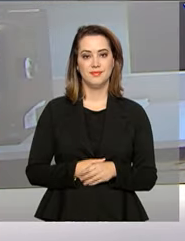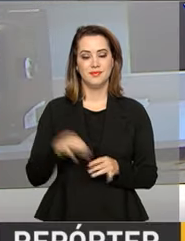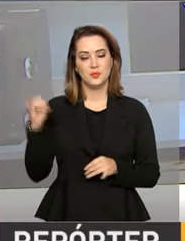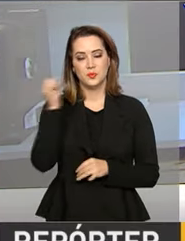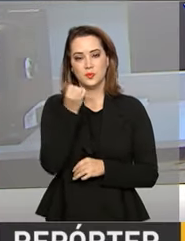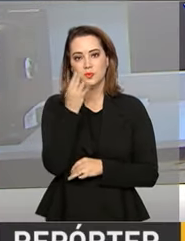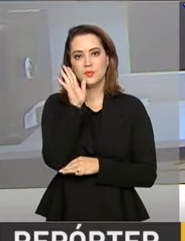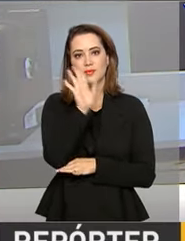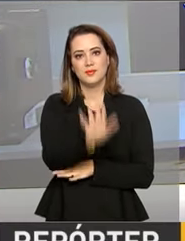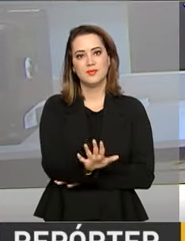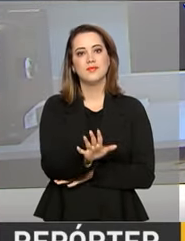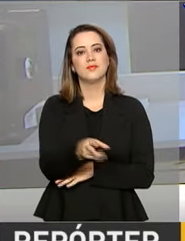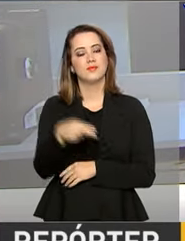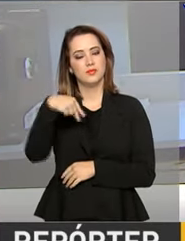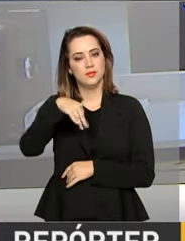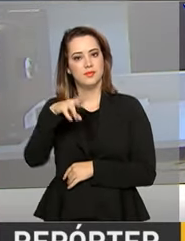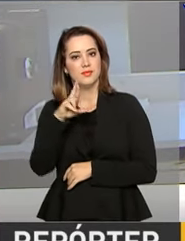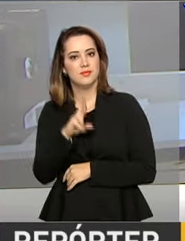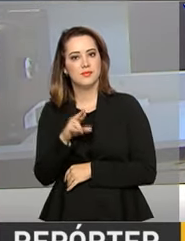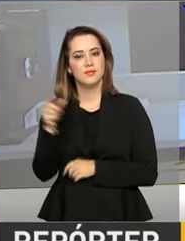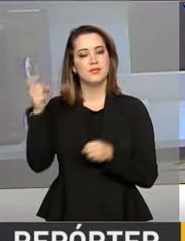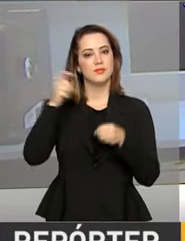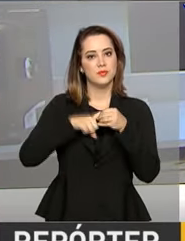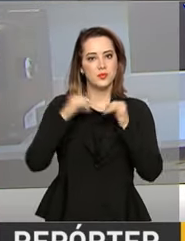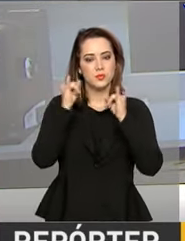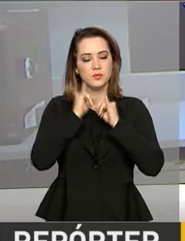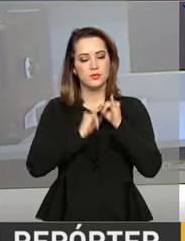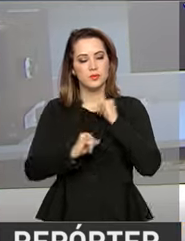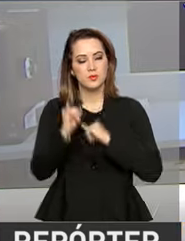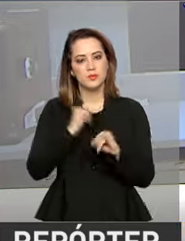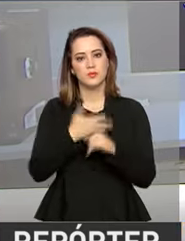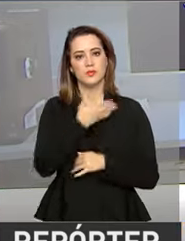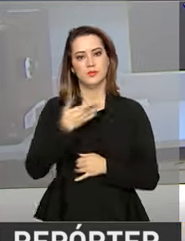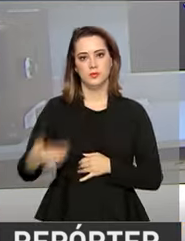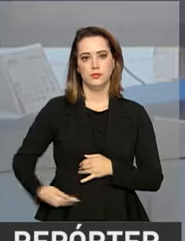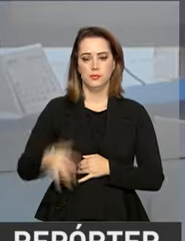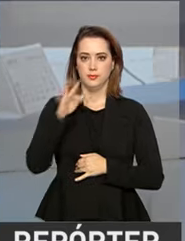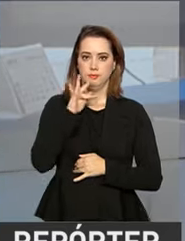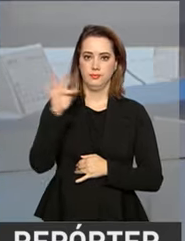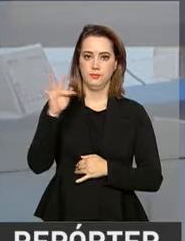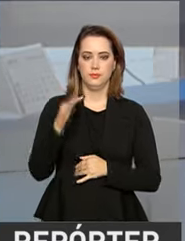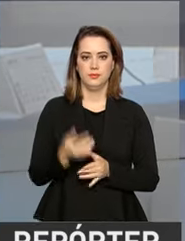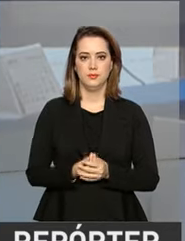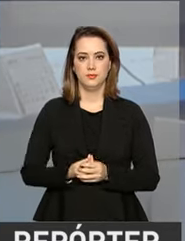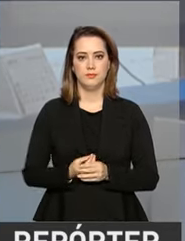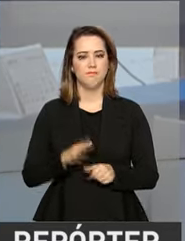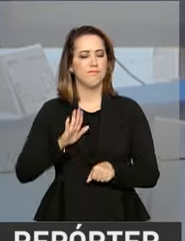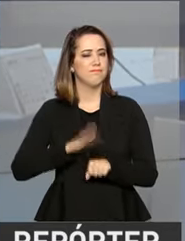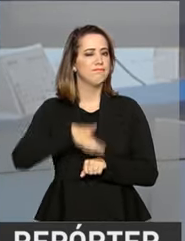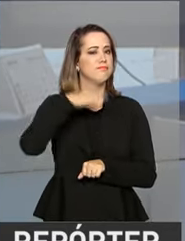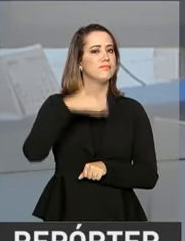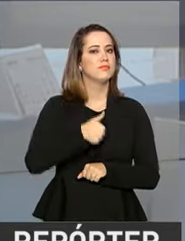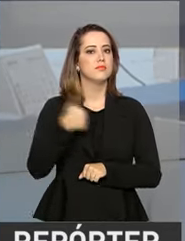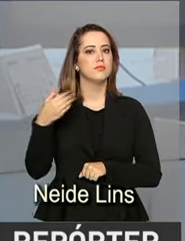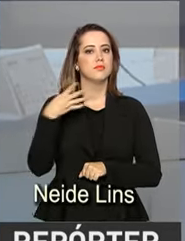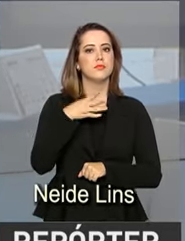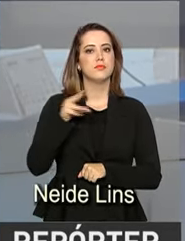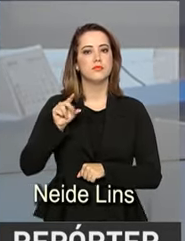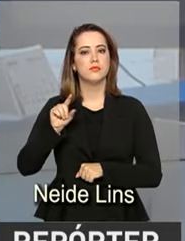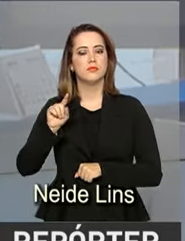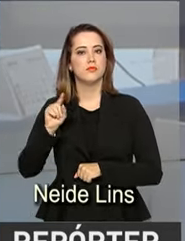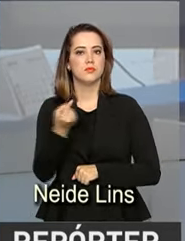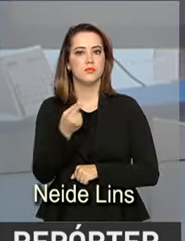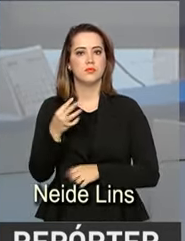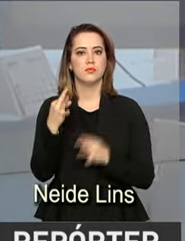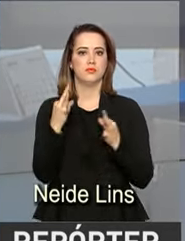Olá, boa tarde. O repórter NBR está de volta com as notícias do governo federal. Mais de 14 mil toneladas de